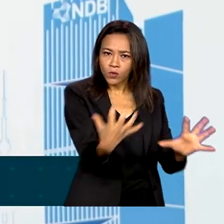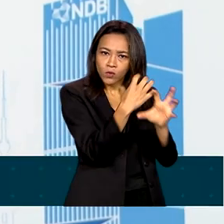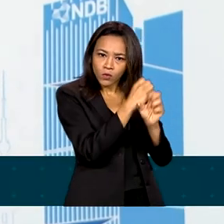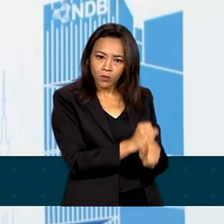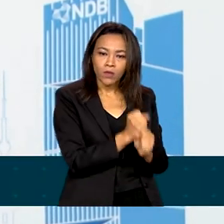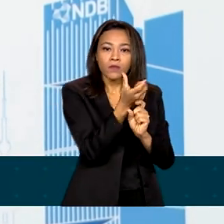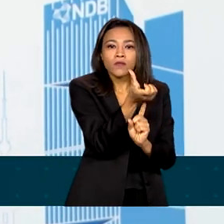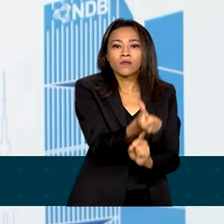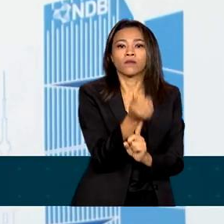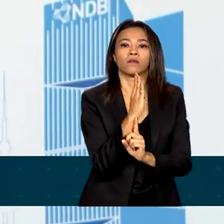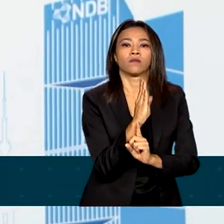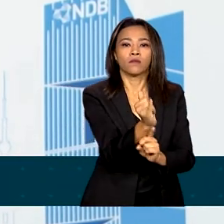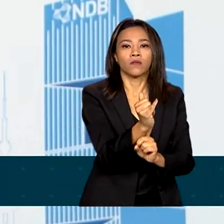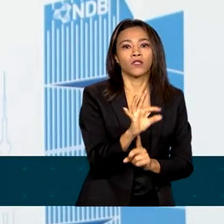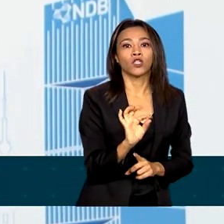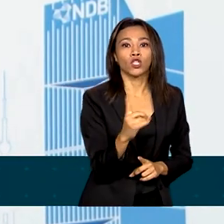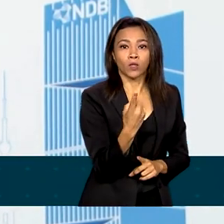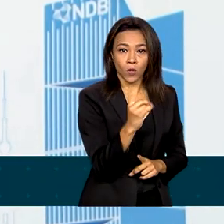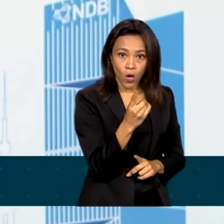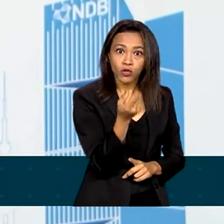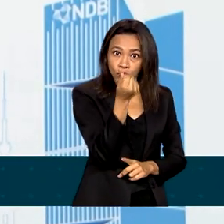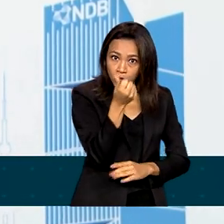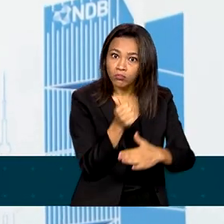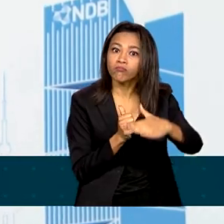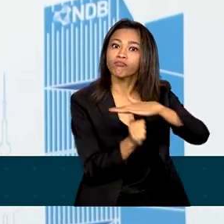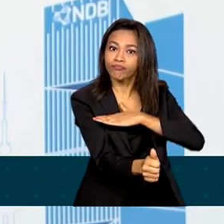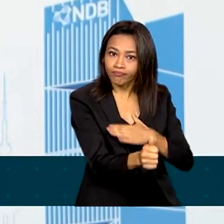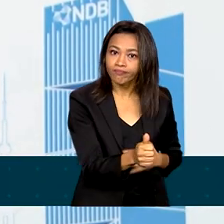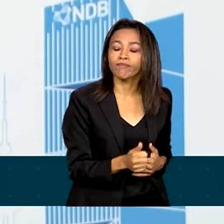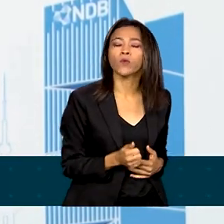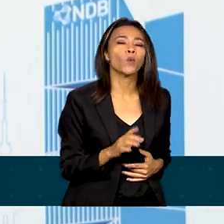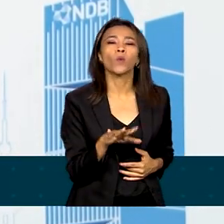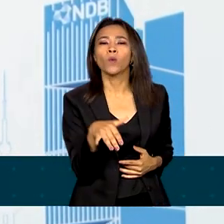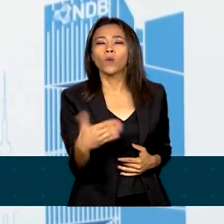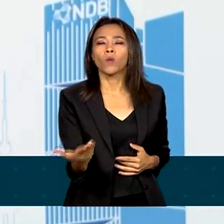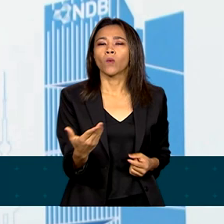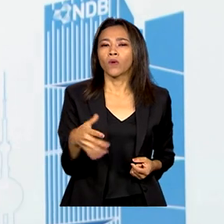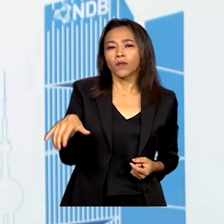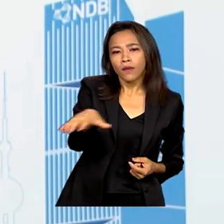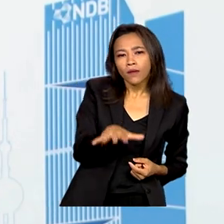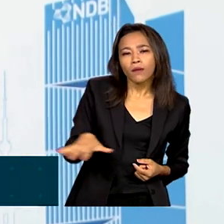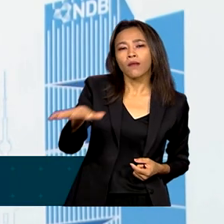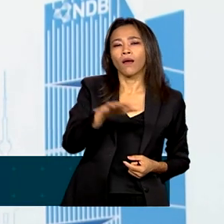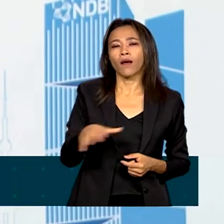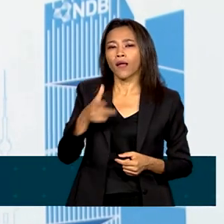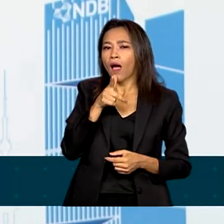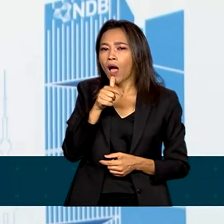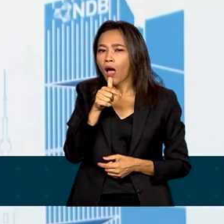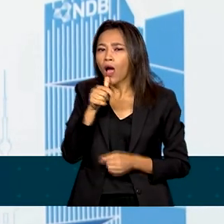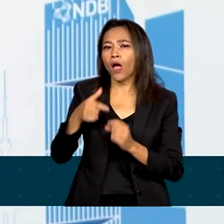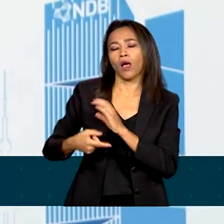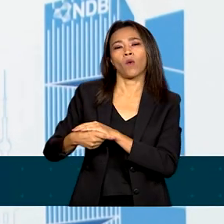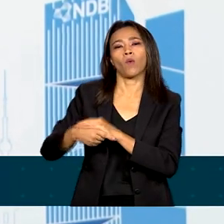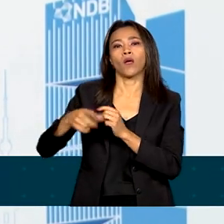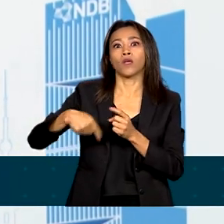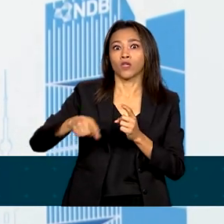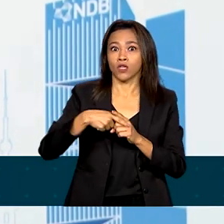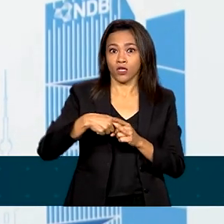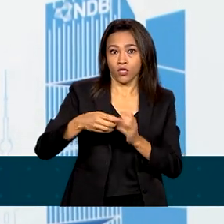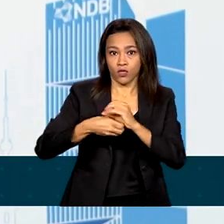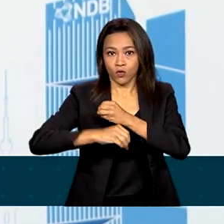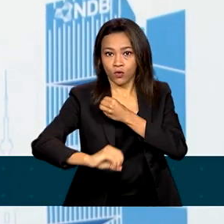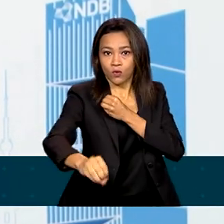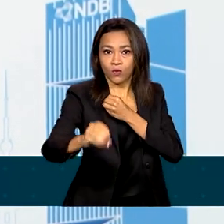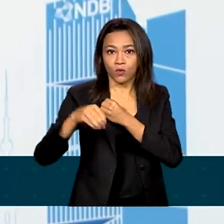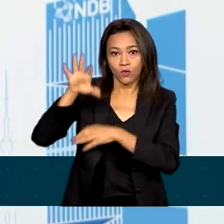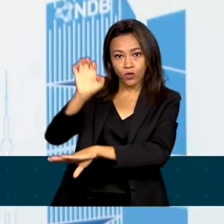6 bilhões de dólares em investimentos. Entre eles, está a expansão da rede de água e esgoto de Pernambuco,